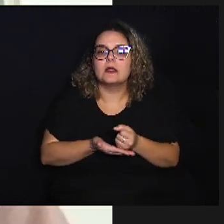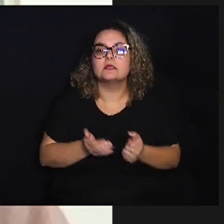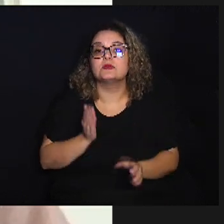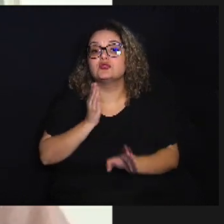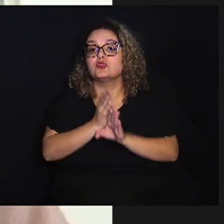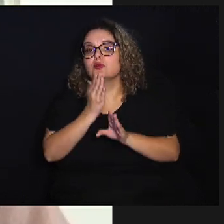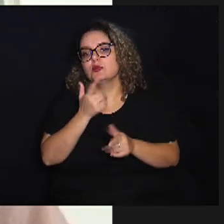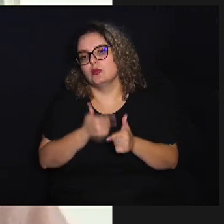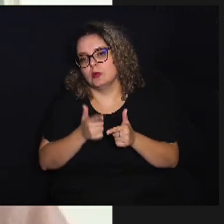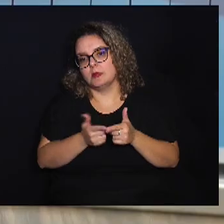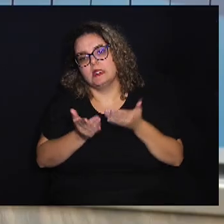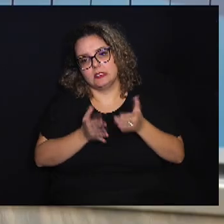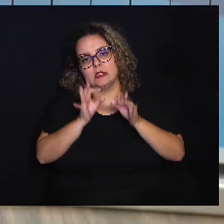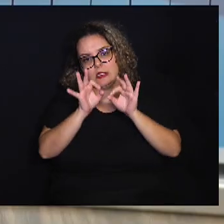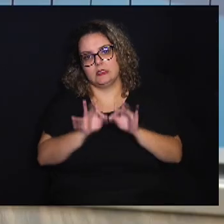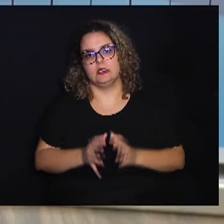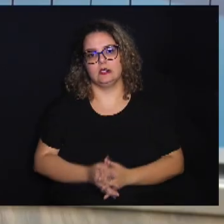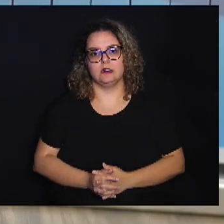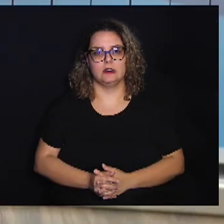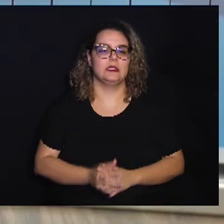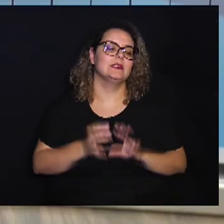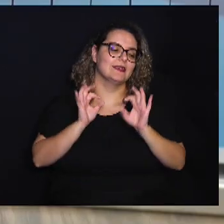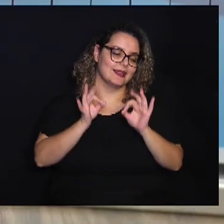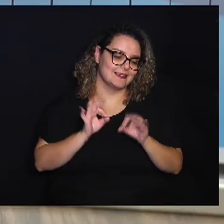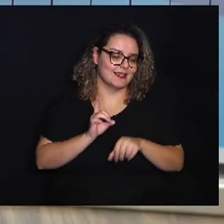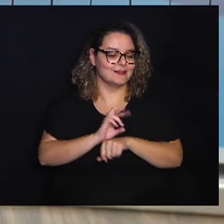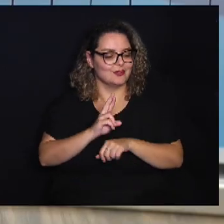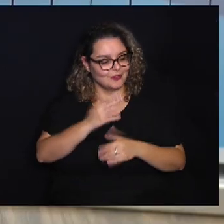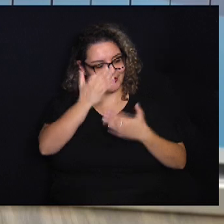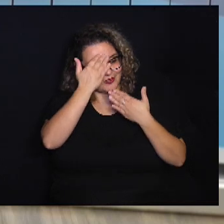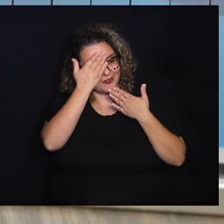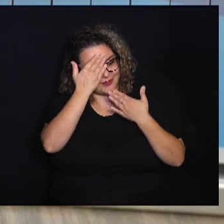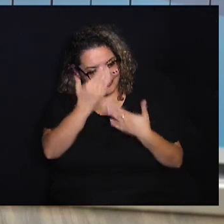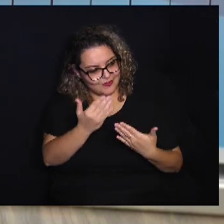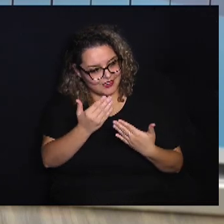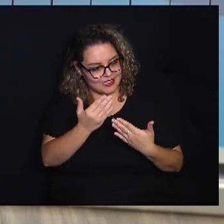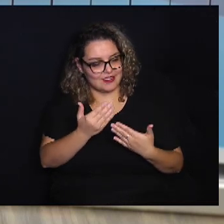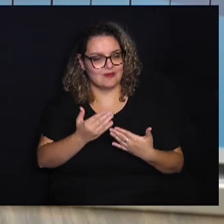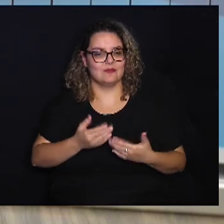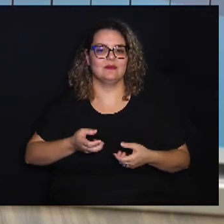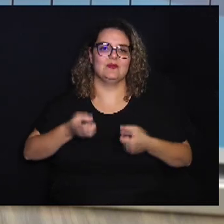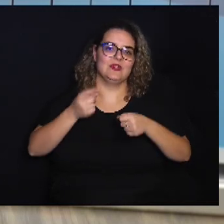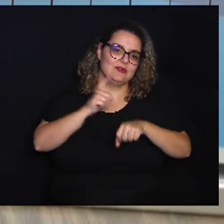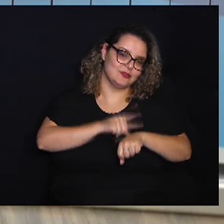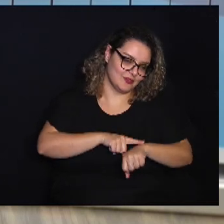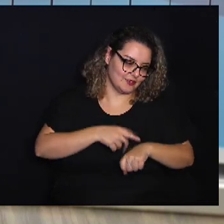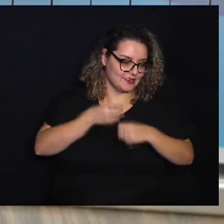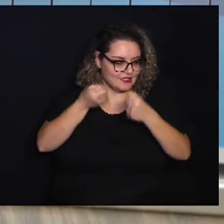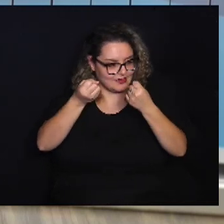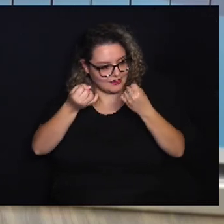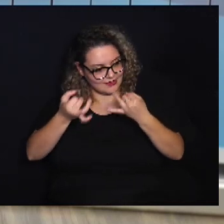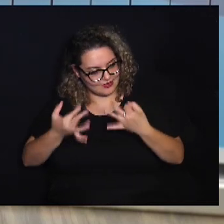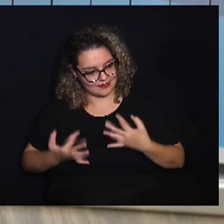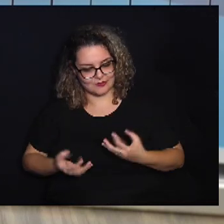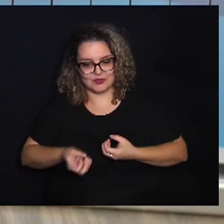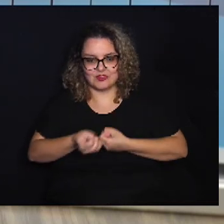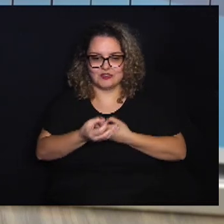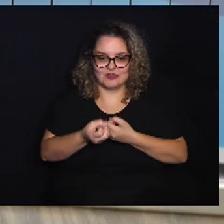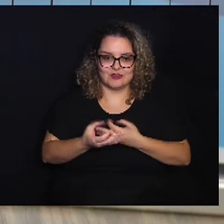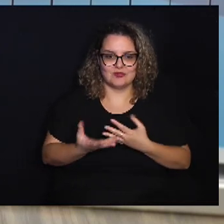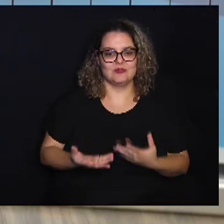tratá-lo adequadamente. Tá certo, então. Muito obrigada, doutor Tiago, pelo seu tempo, pelas suas